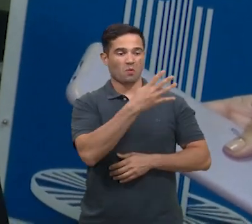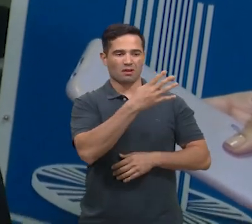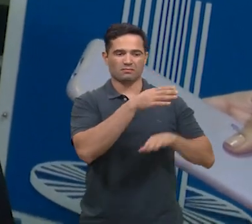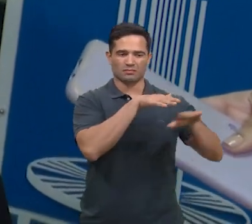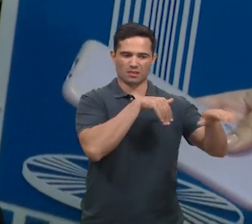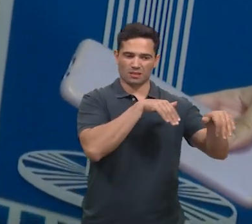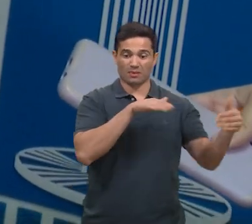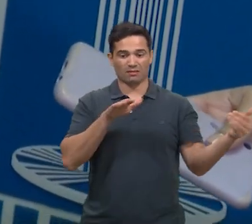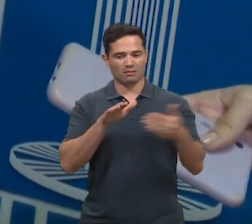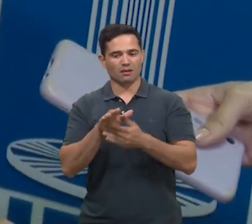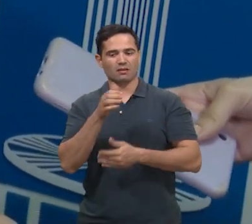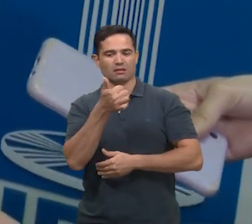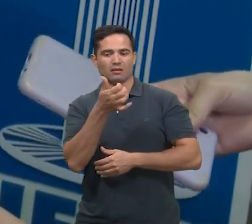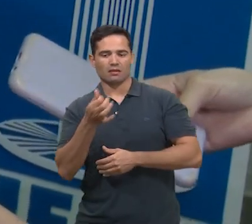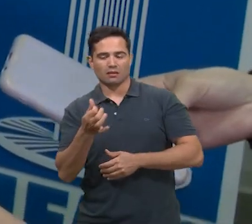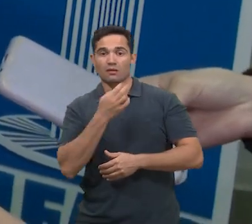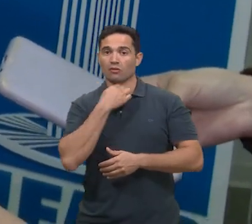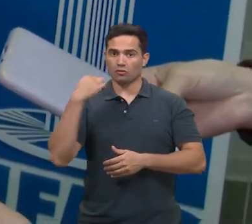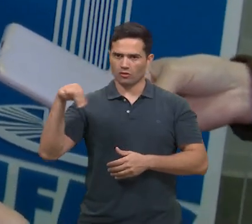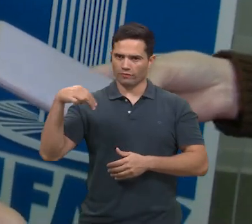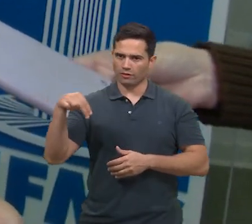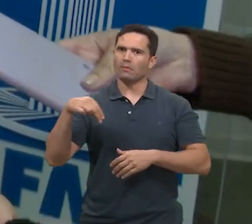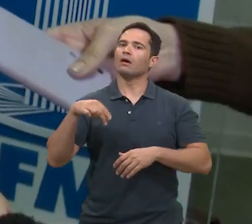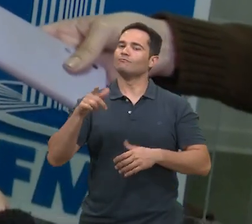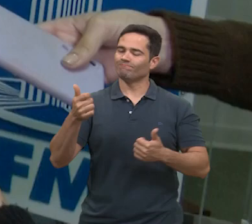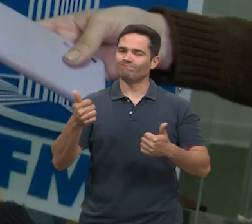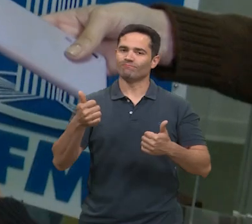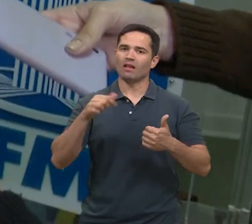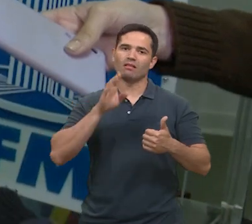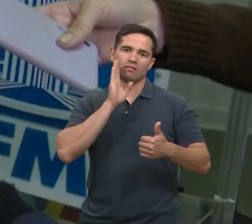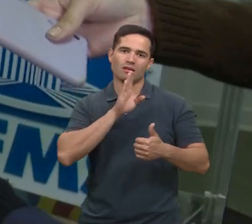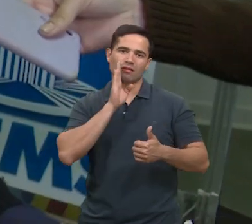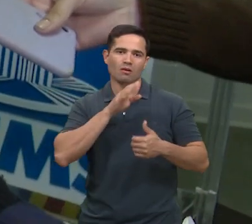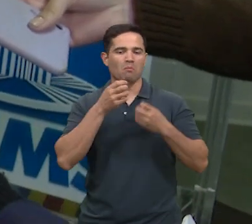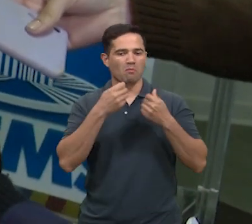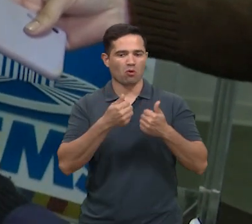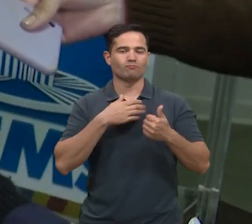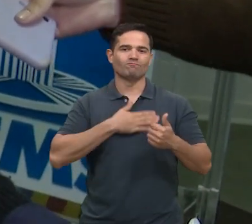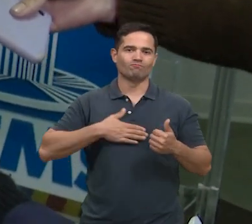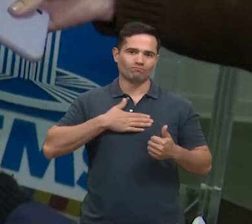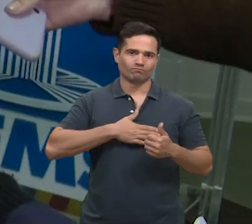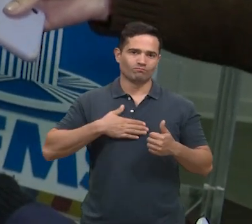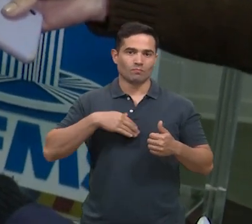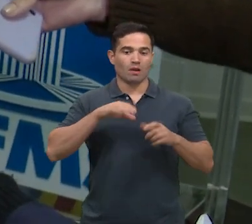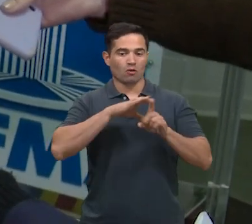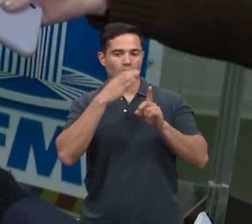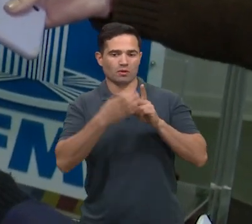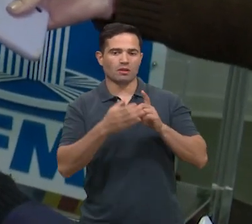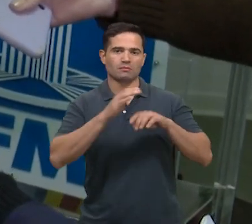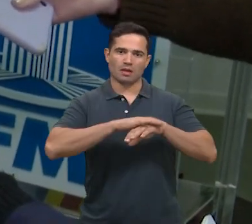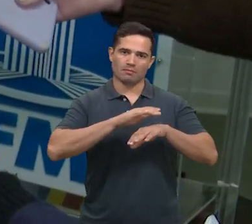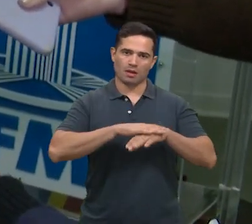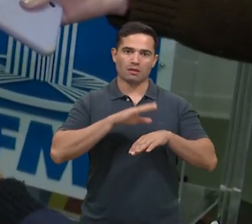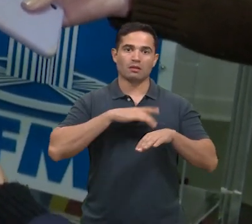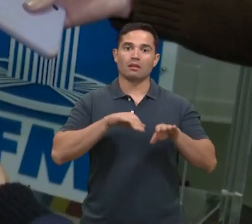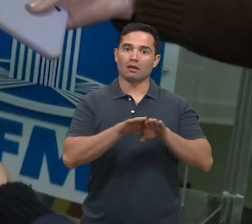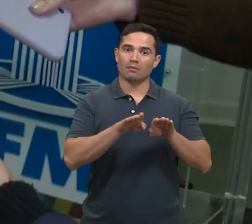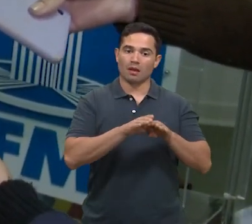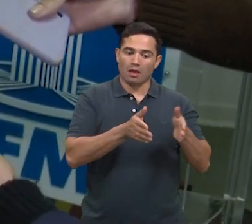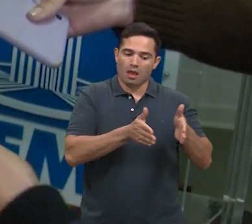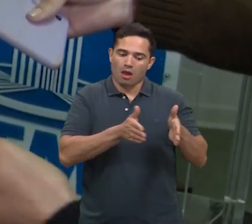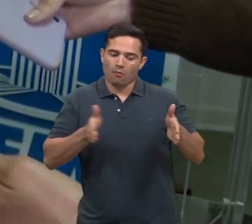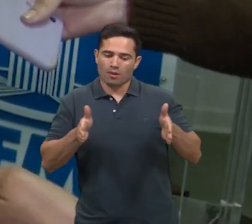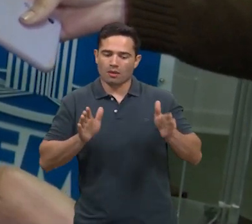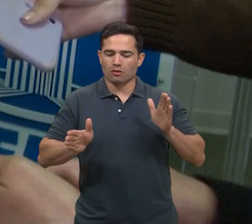a 16 de novembro Então isso é muito é o desejado aí da comunidade cada vez mais aumentamos também o prazo